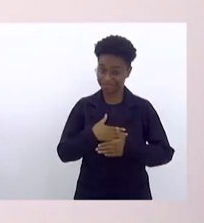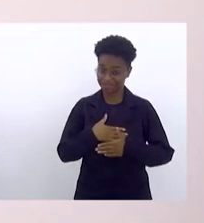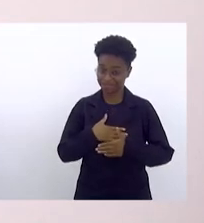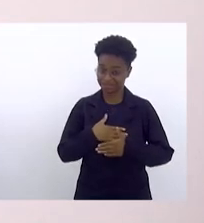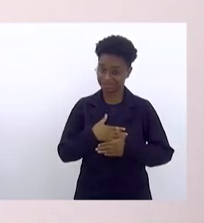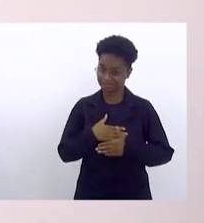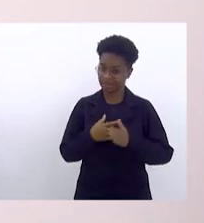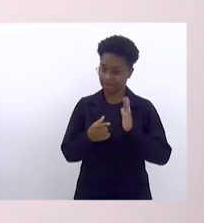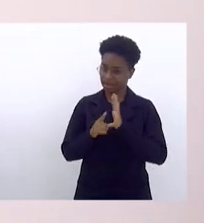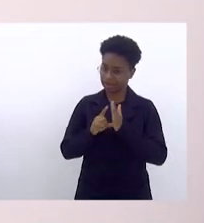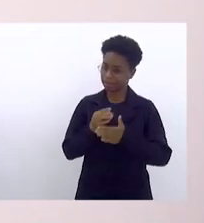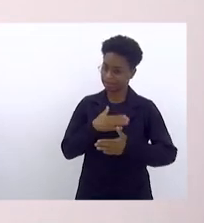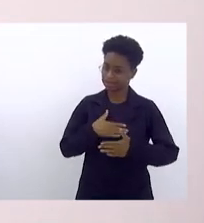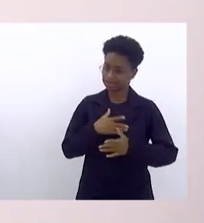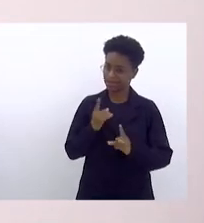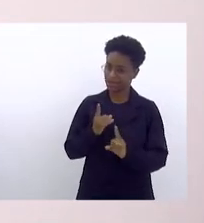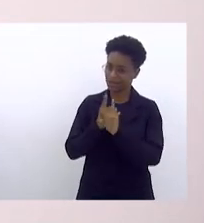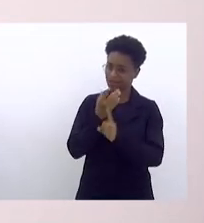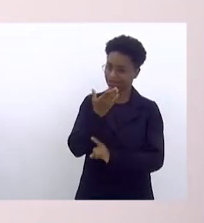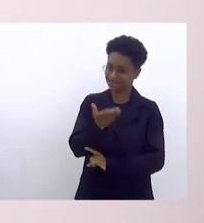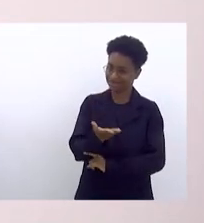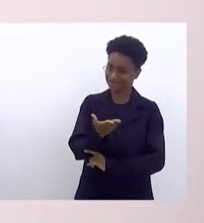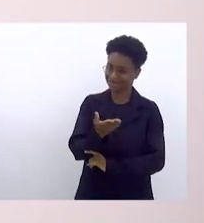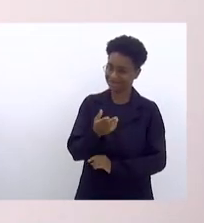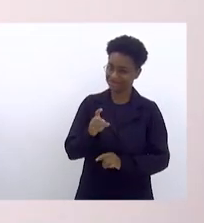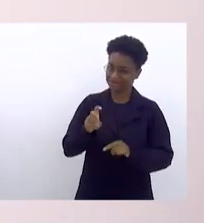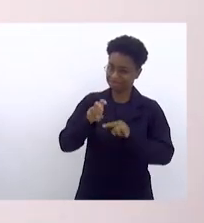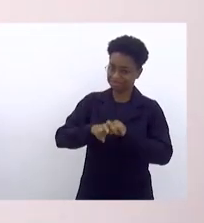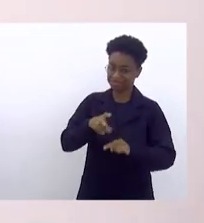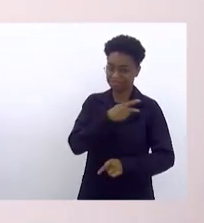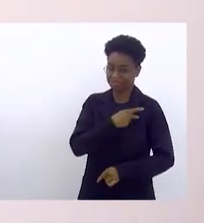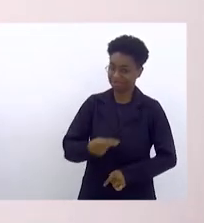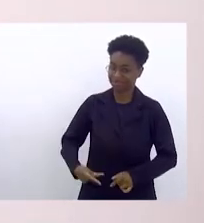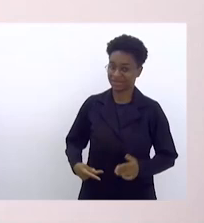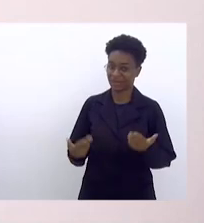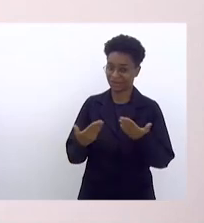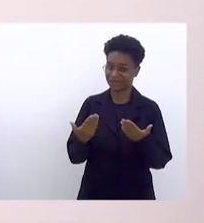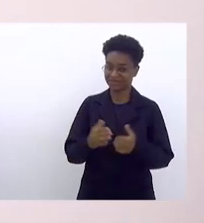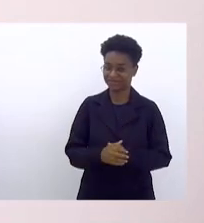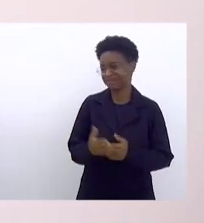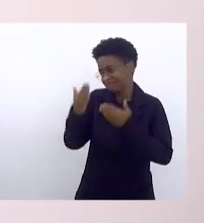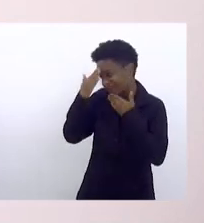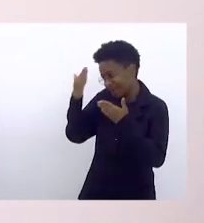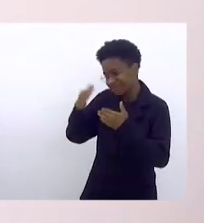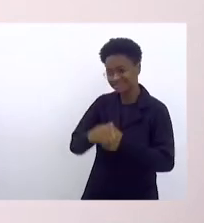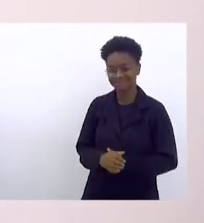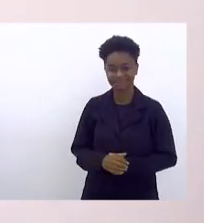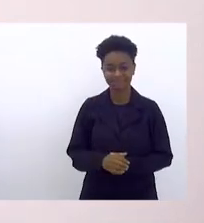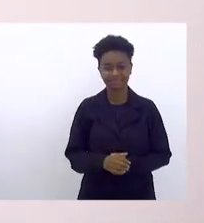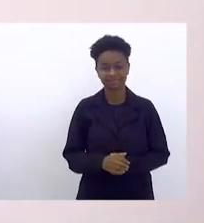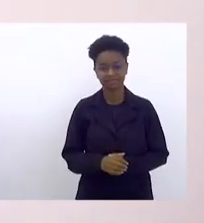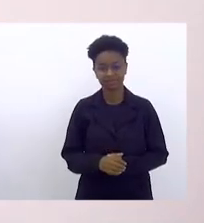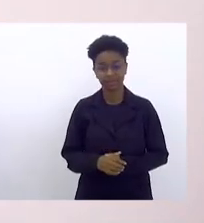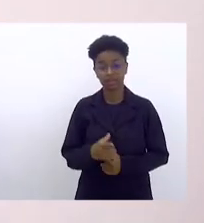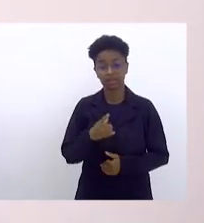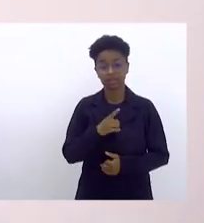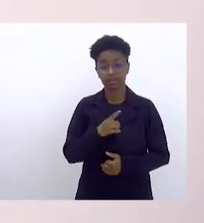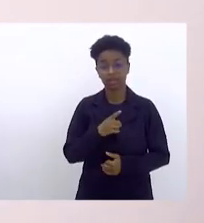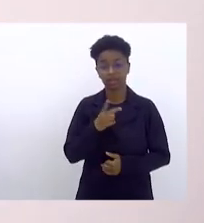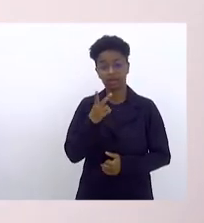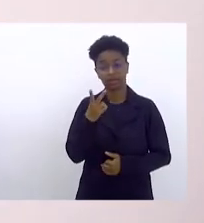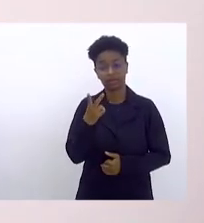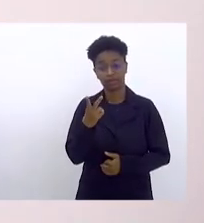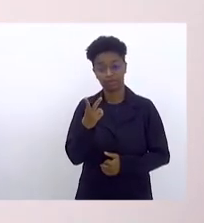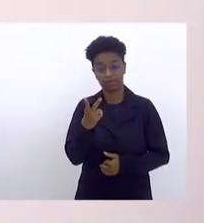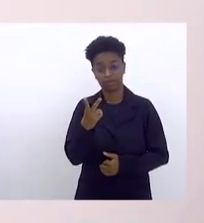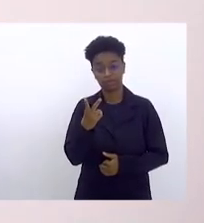e que foi usada por Pezão e que foi usada por Cabral e que foi usada por Rosinha Garotinho foi usada por Antony Garotinho e